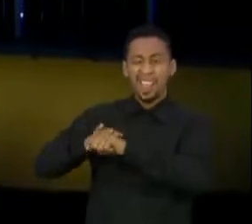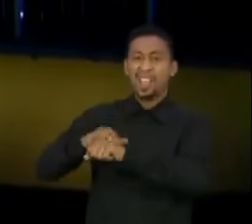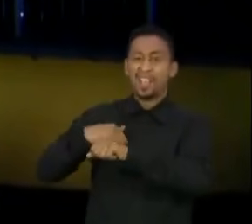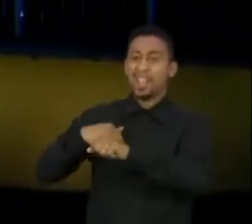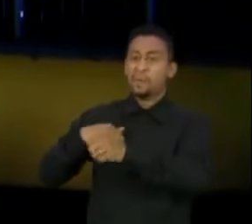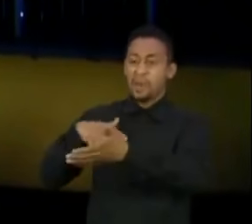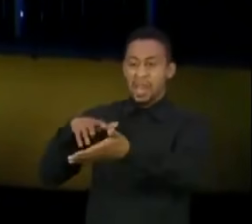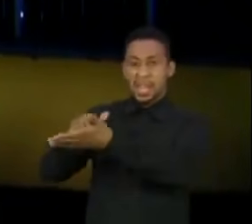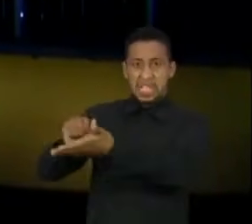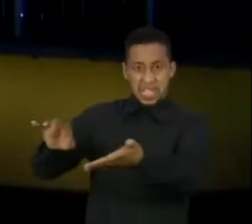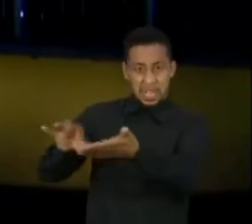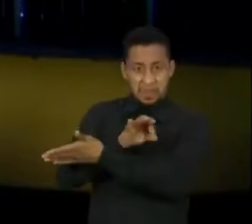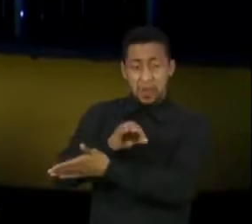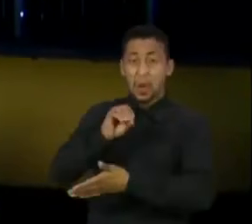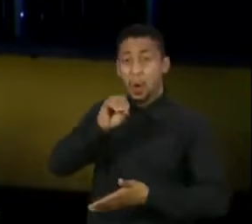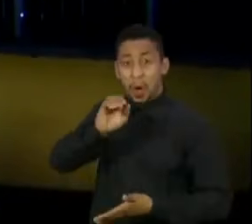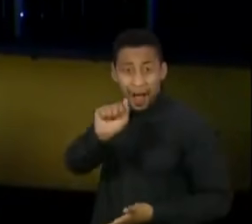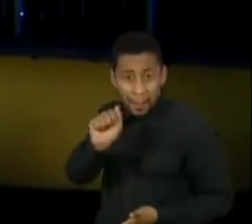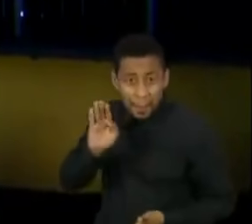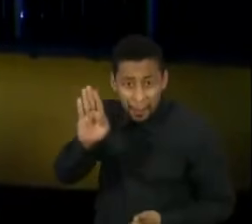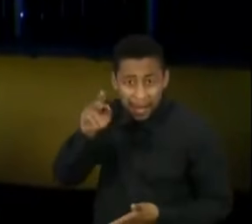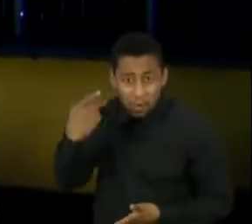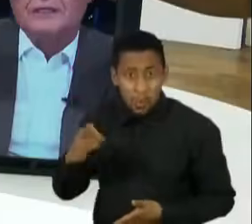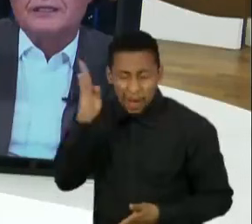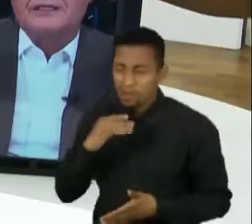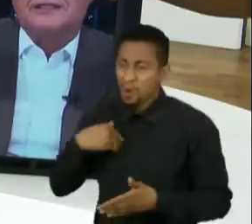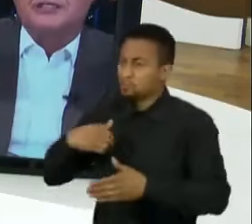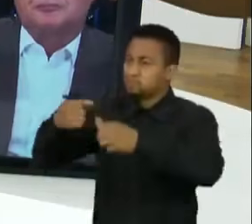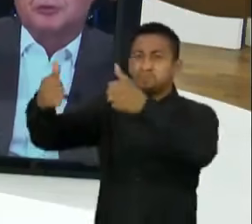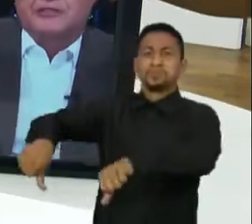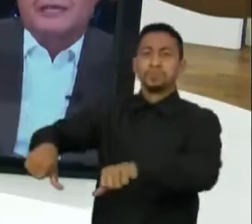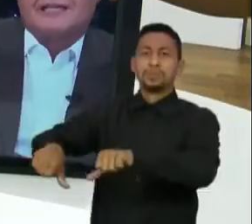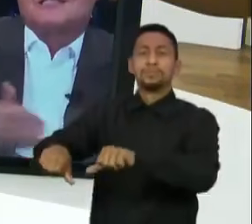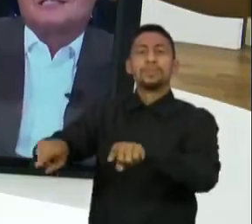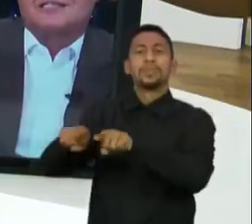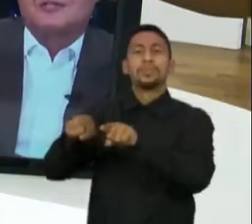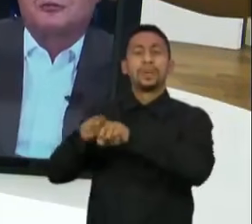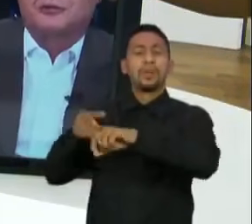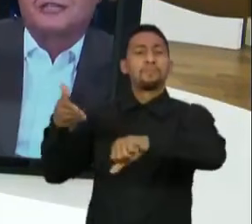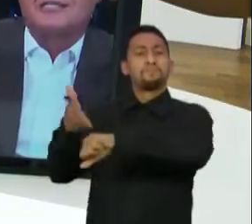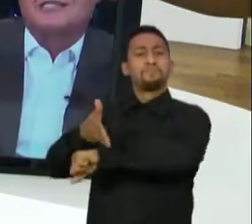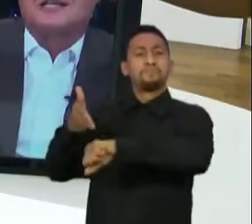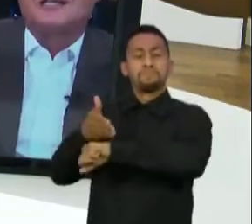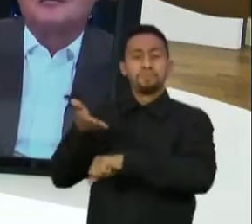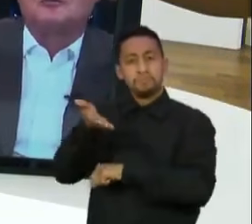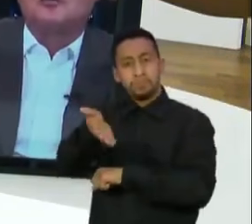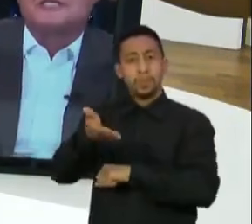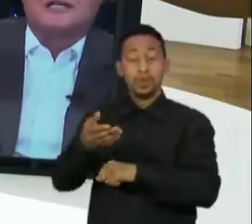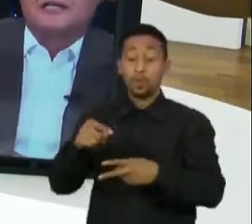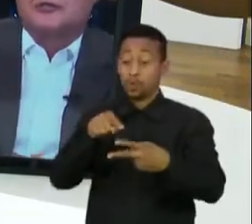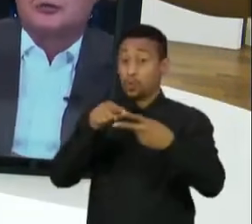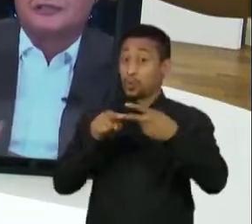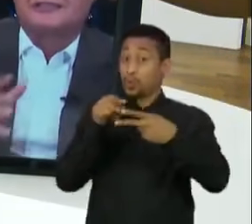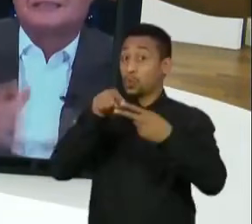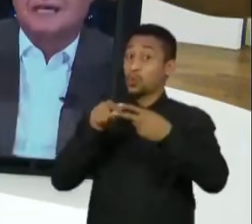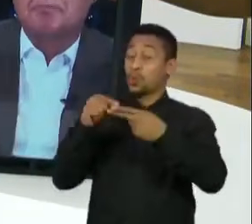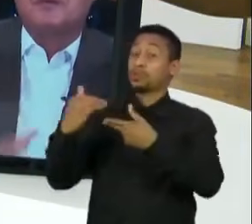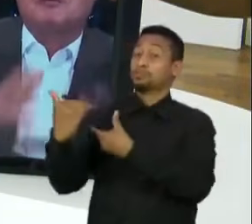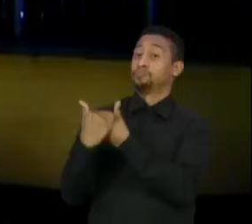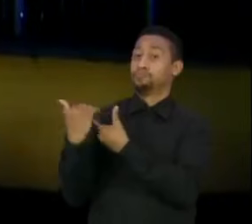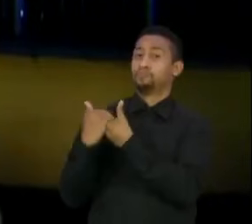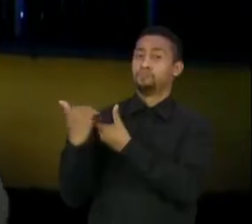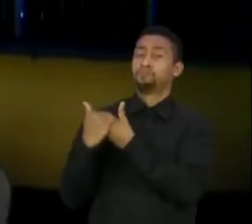inscrição na Ordem dos Advogados do Brasil e disputei nessa circunstância duas eleições